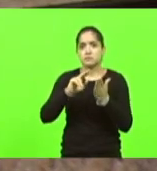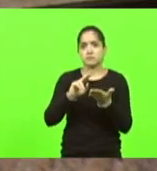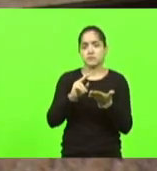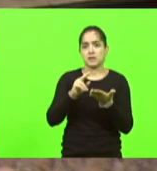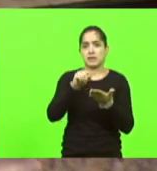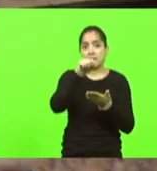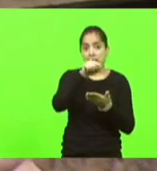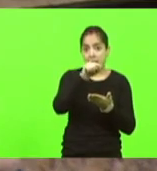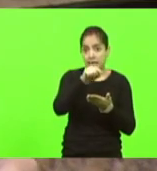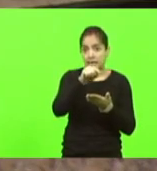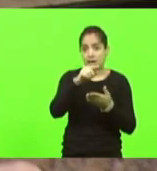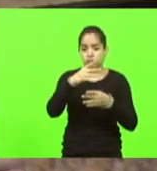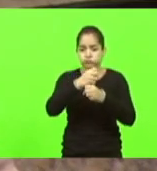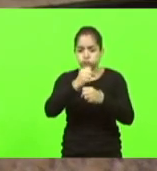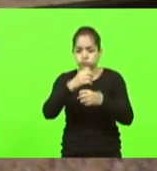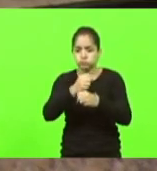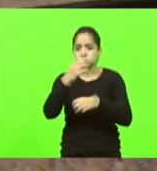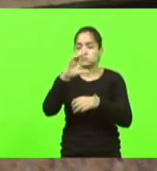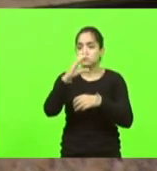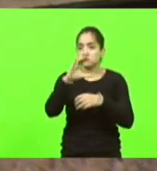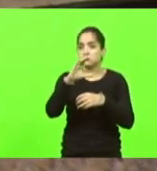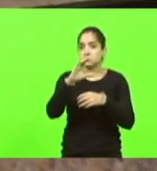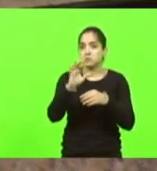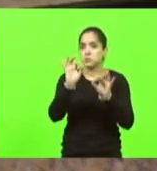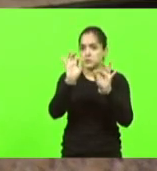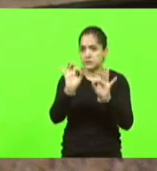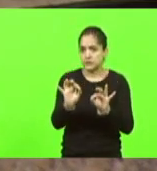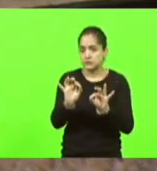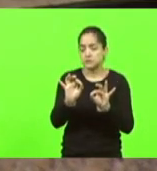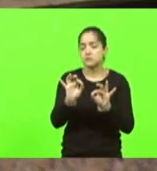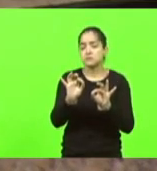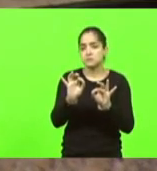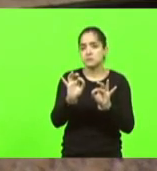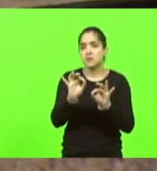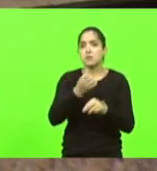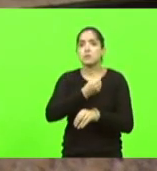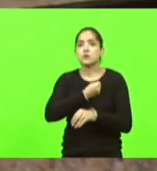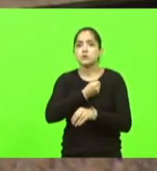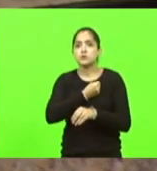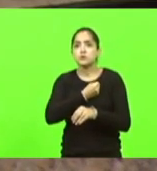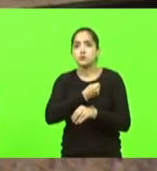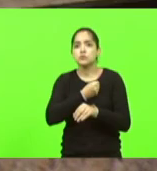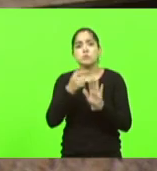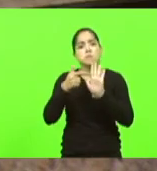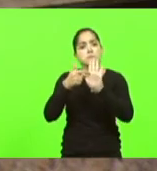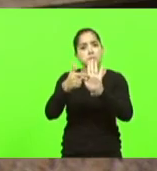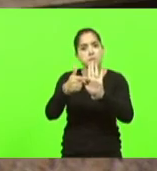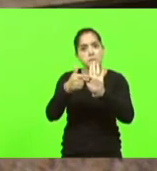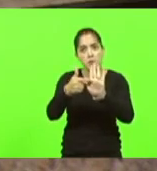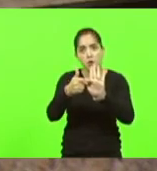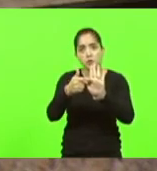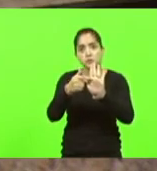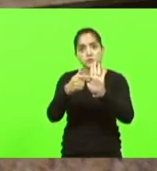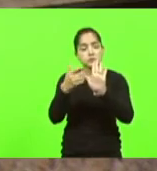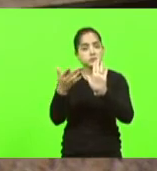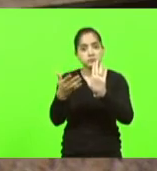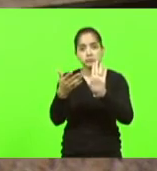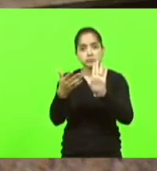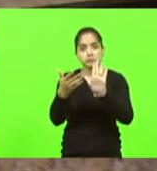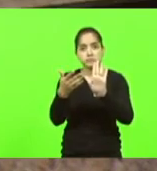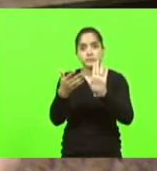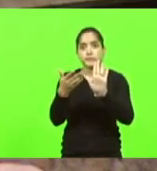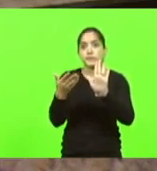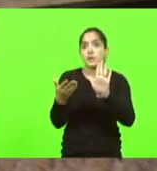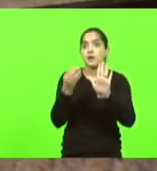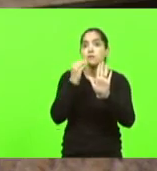cadeira na contabilidade eu posso assegurar aos senhores porque os números eles são imperativos ele se mostram como eles são então obviamente